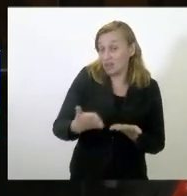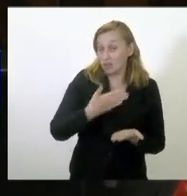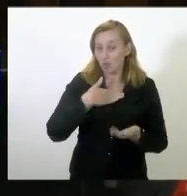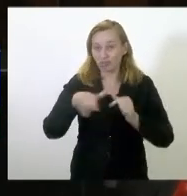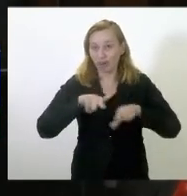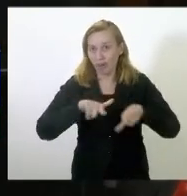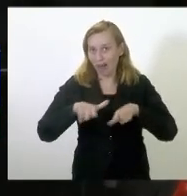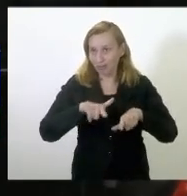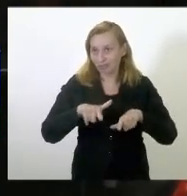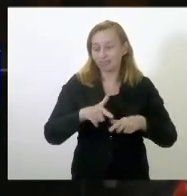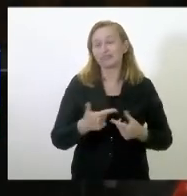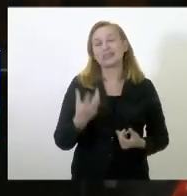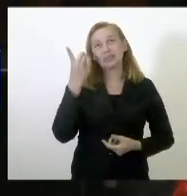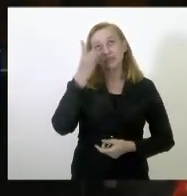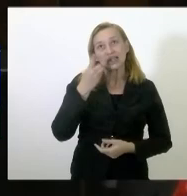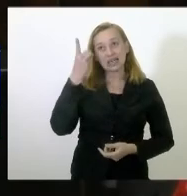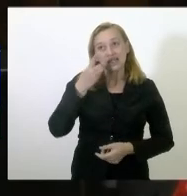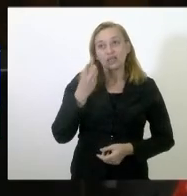a minha atividade